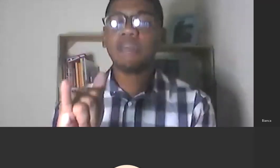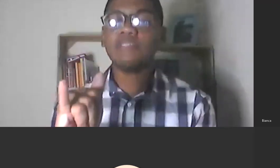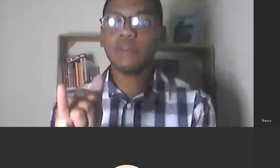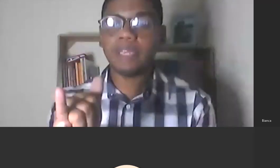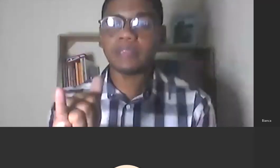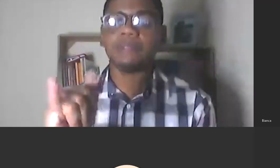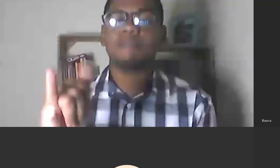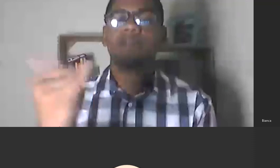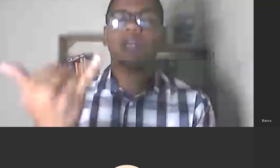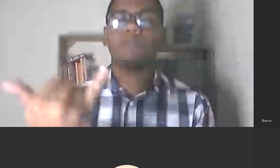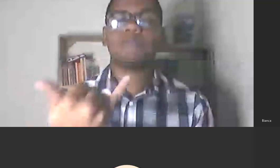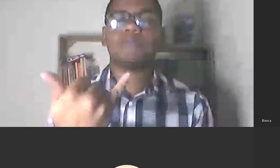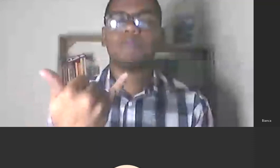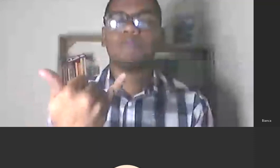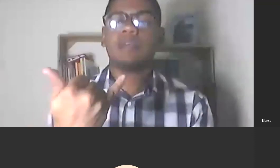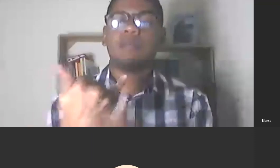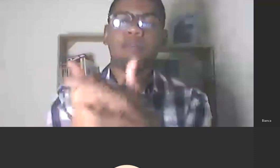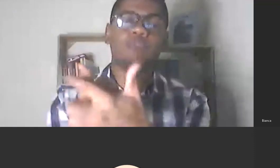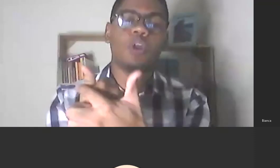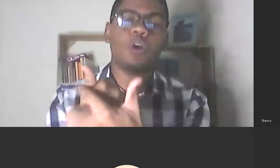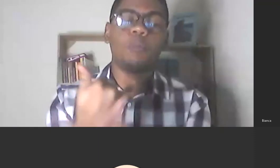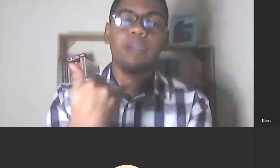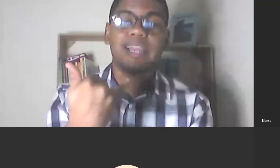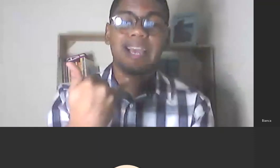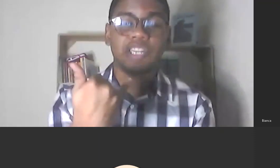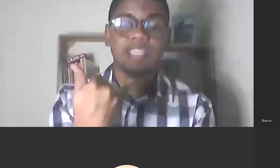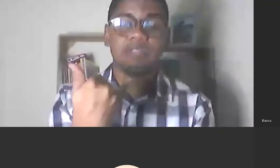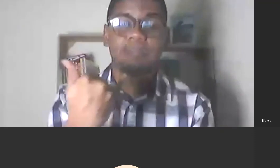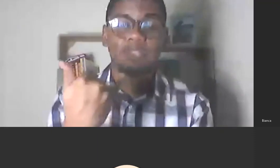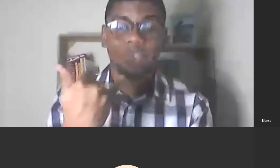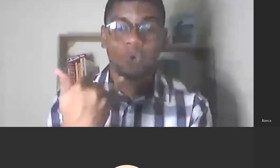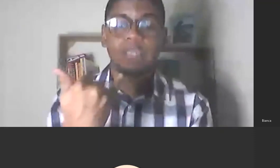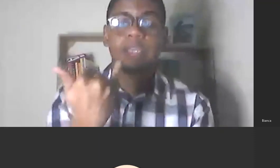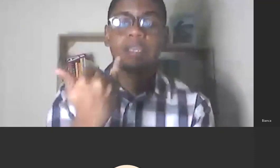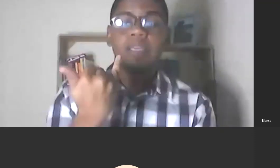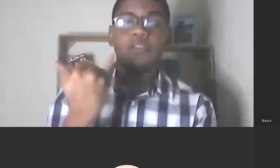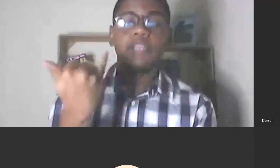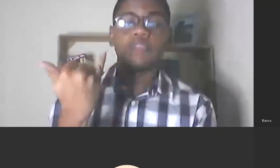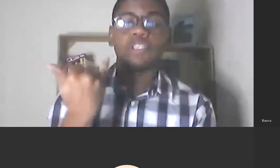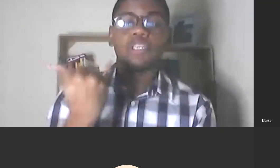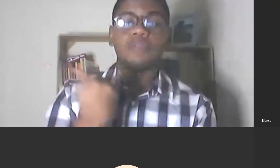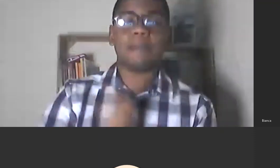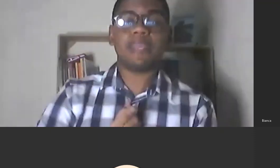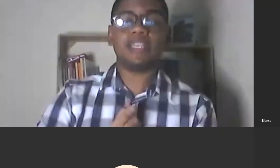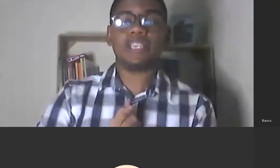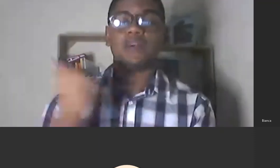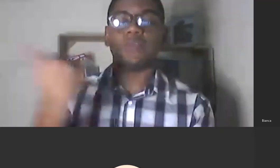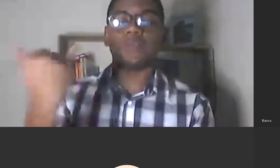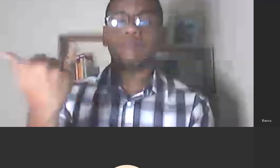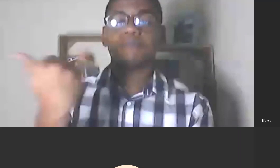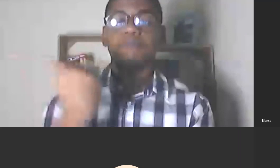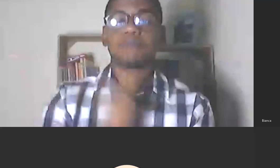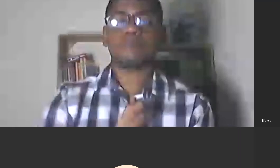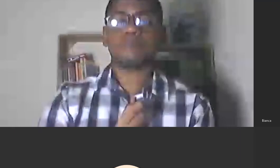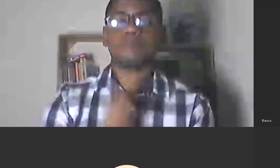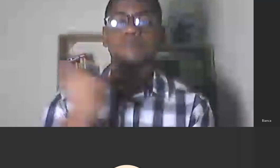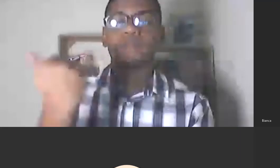Se alguém avisou para mim, então, coloco o polegar na direção da pessoa e o dedo mindinho na minha